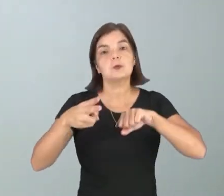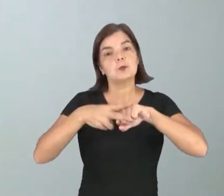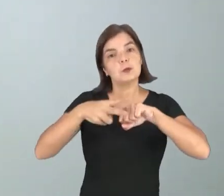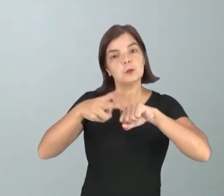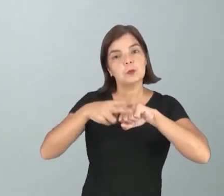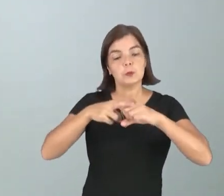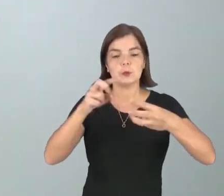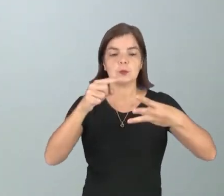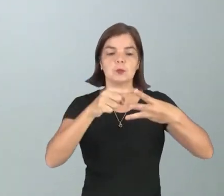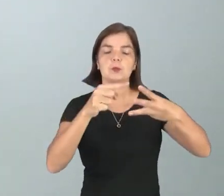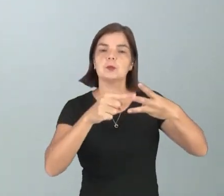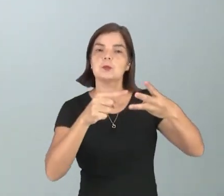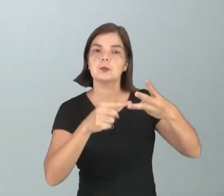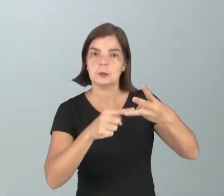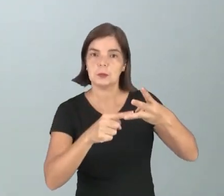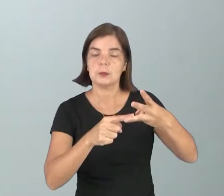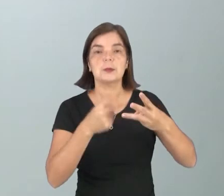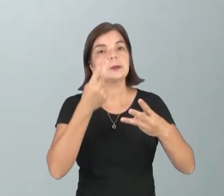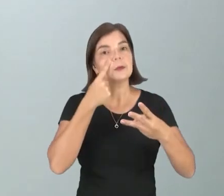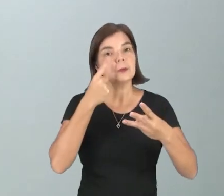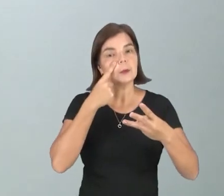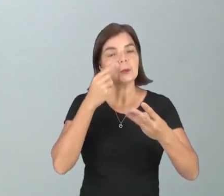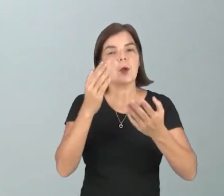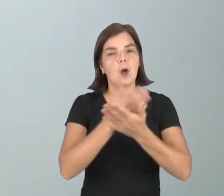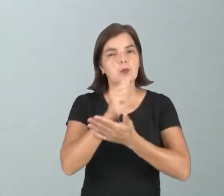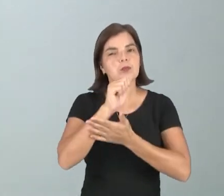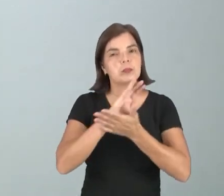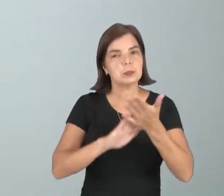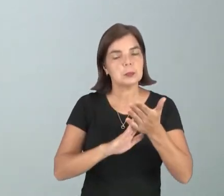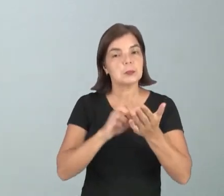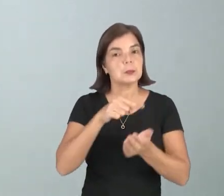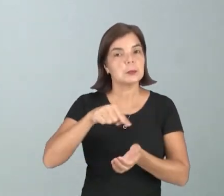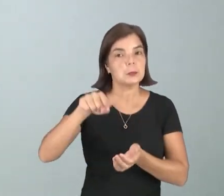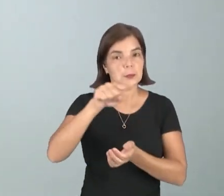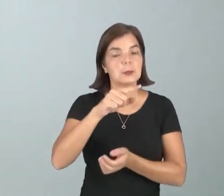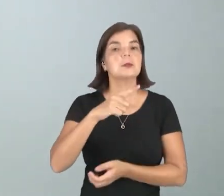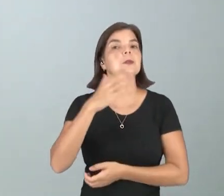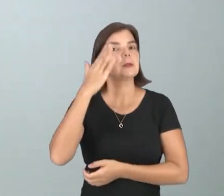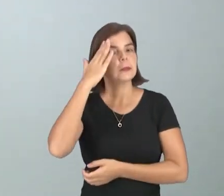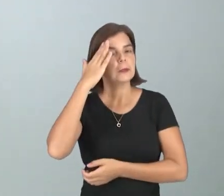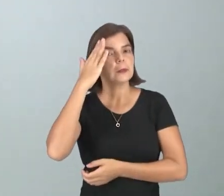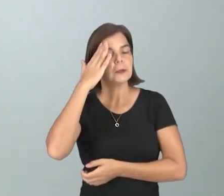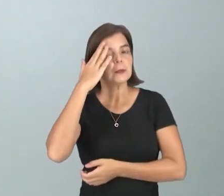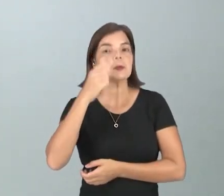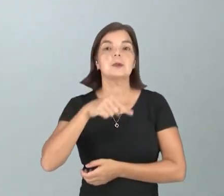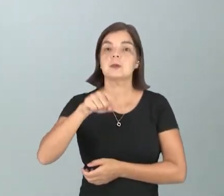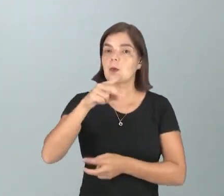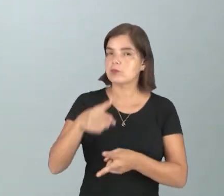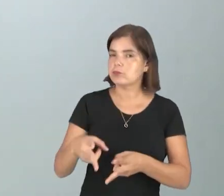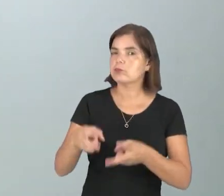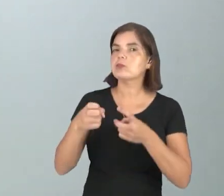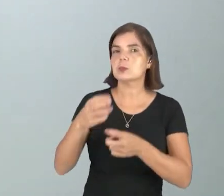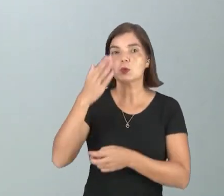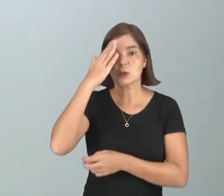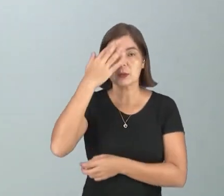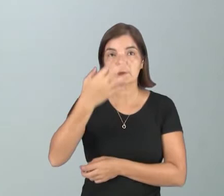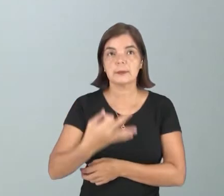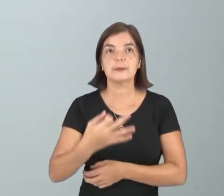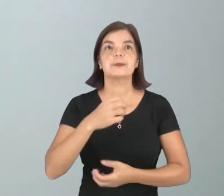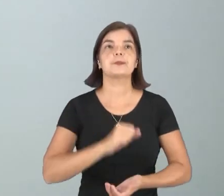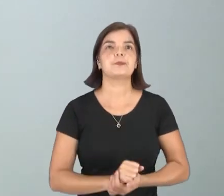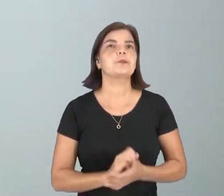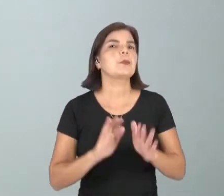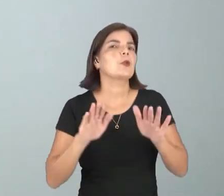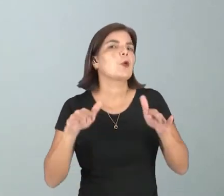subjuntivo e imperativo vamos fazer algumas questões para você entender para você perceber se compreendeu mesmo